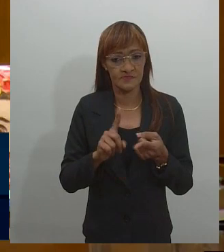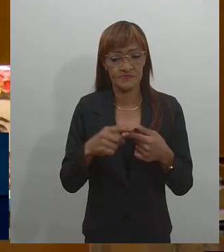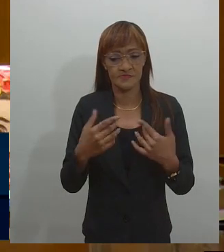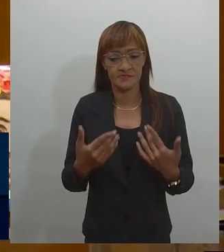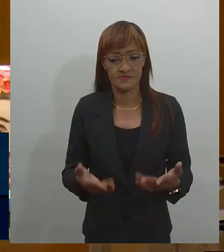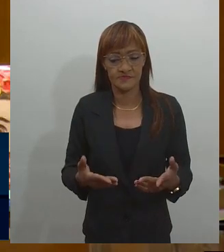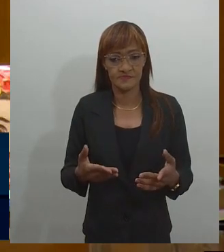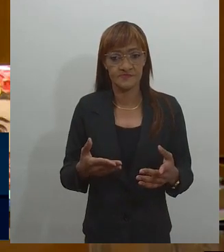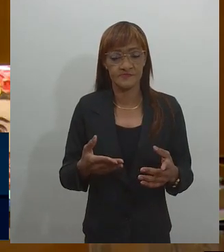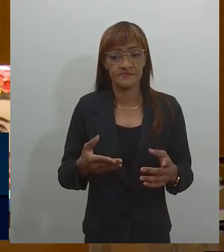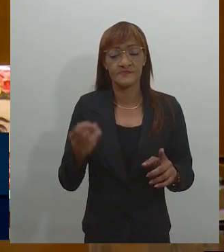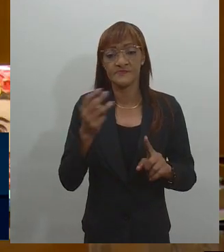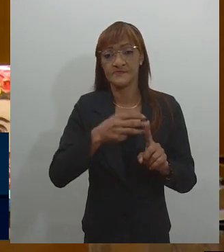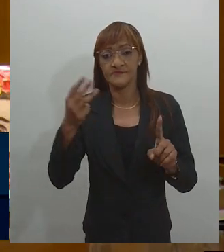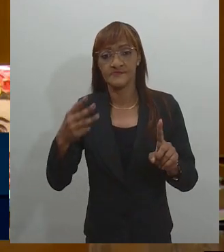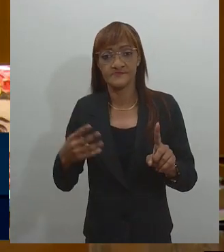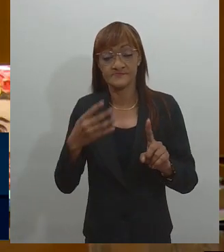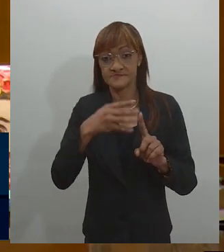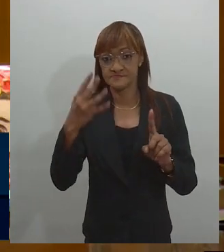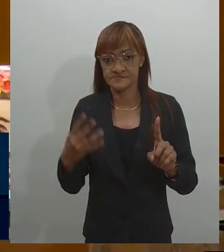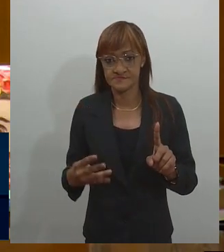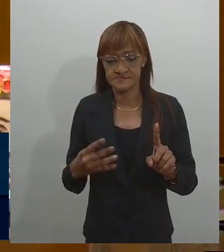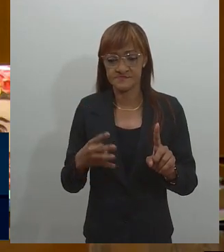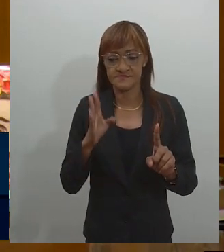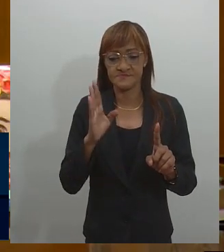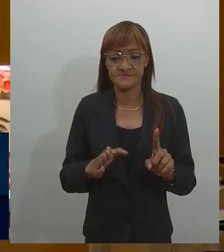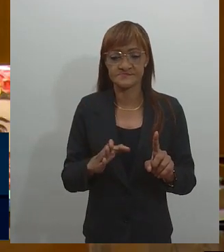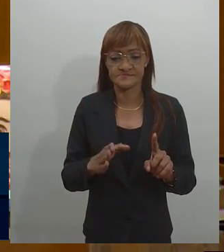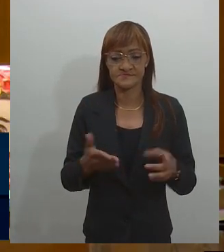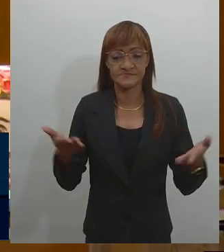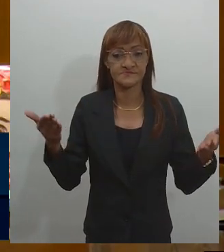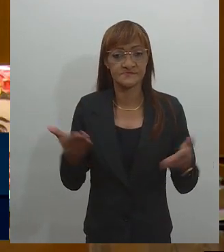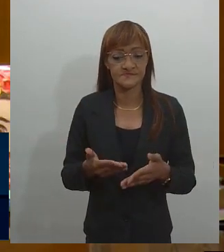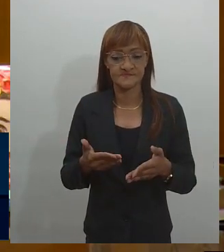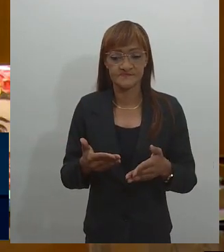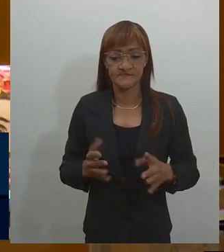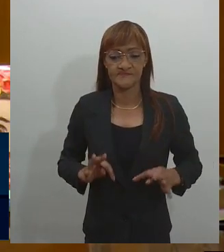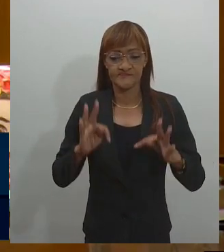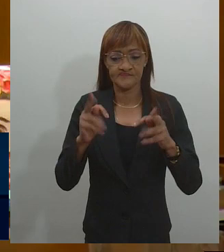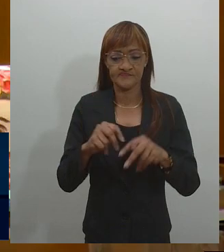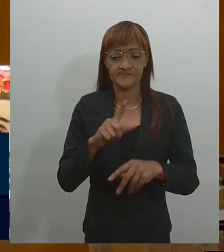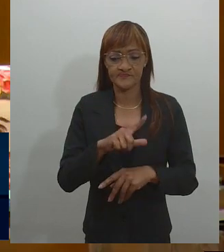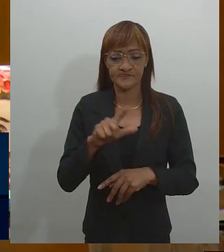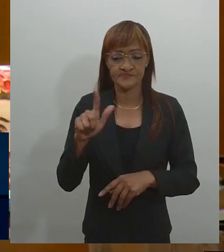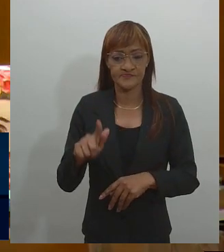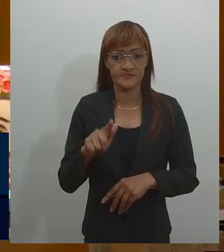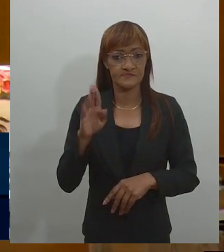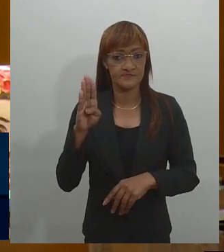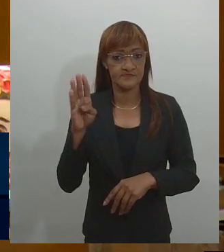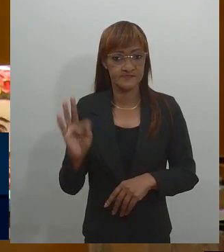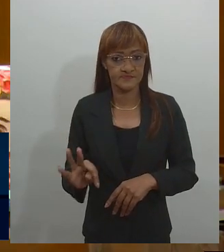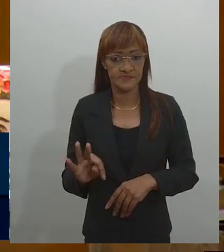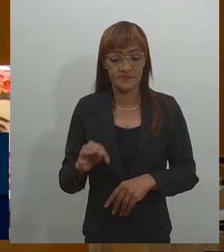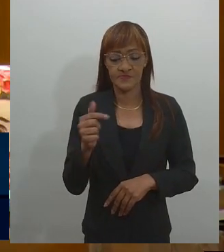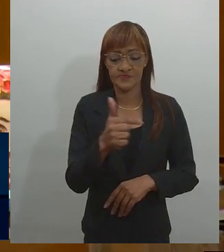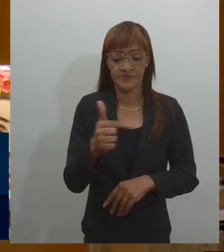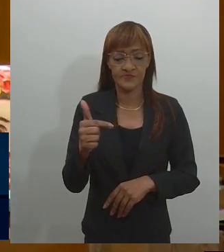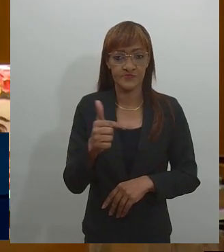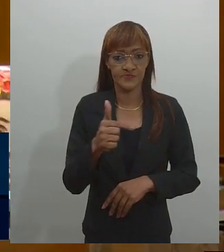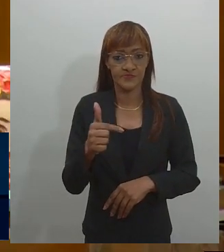coletivo Vote LGBT, com cerca de 22 parlamentares, né,